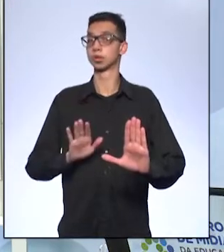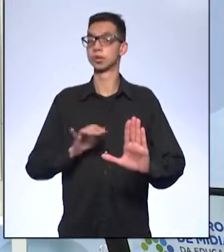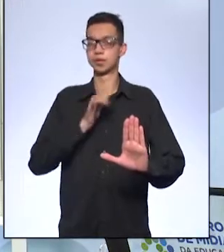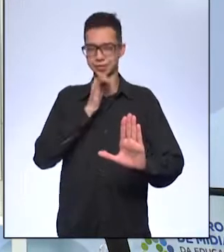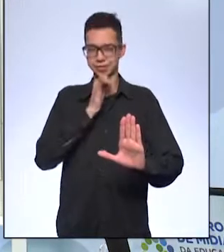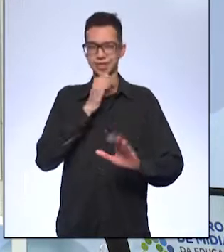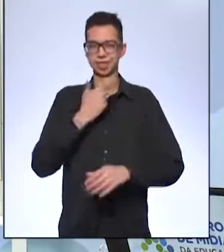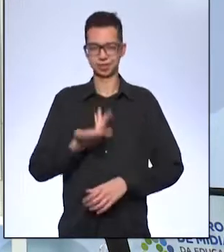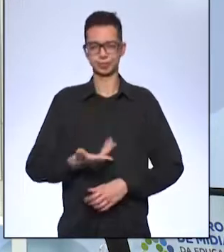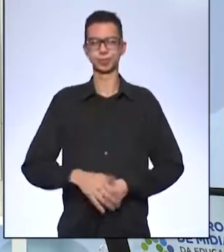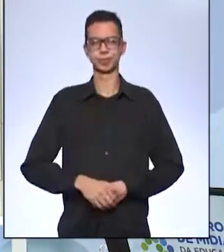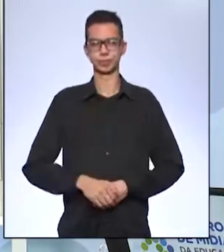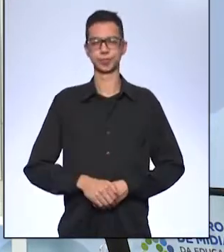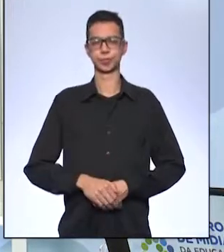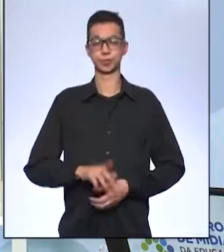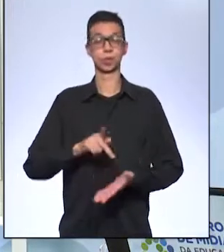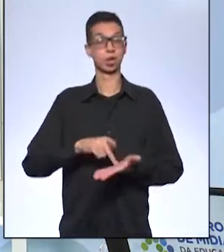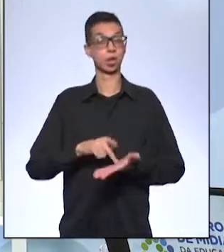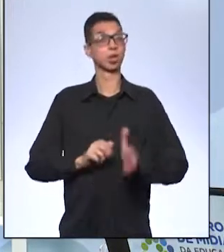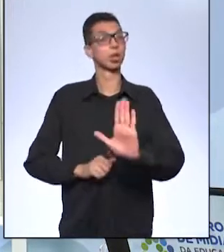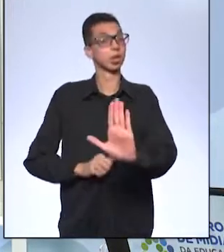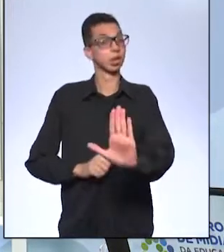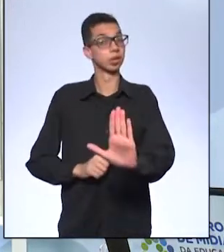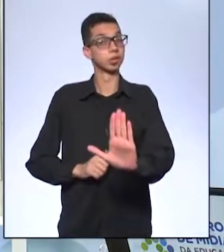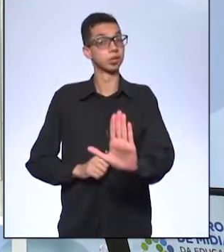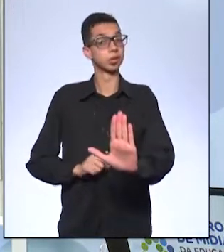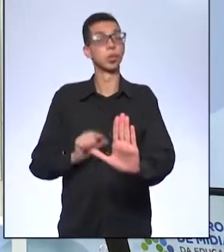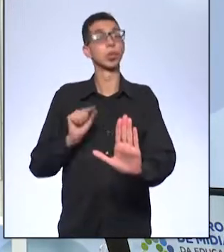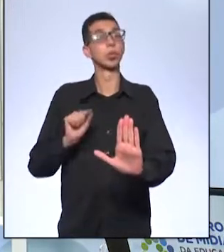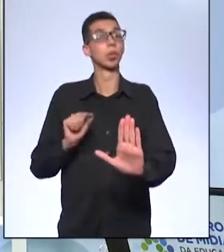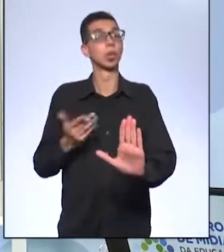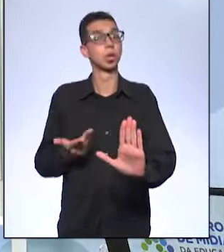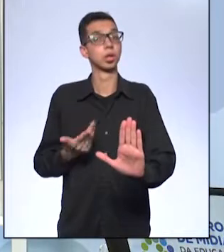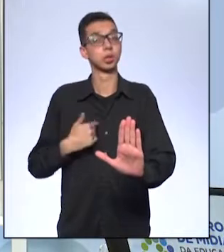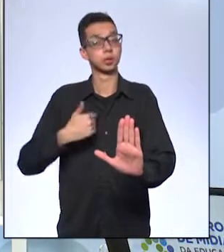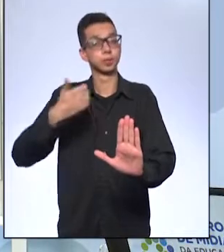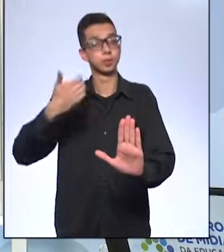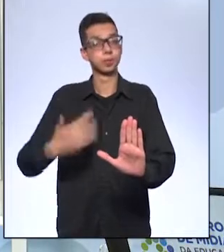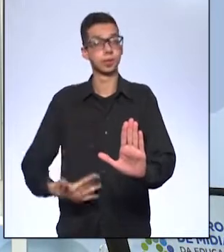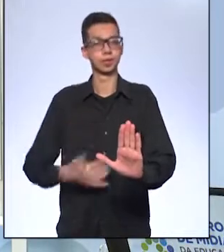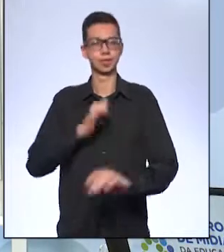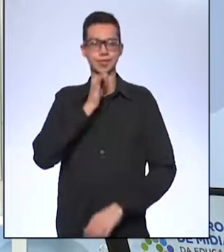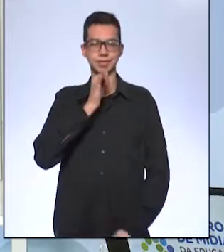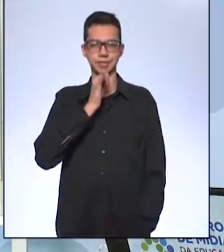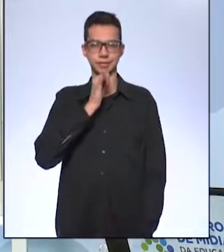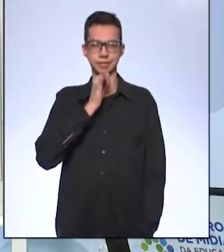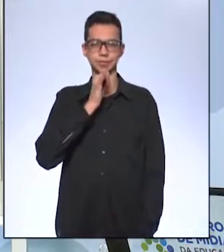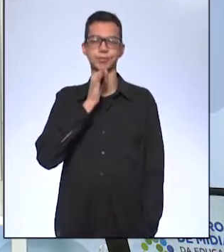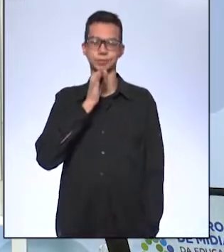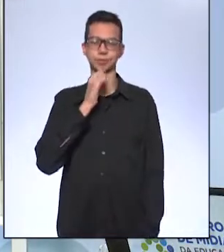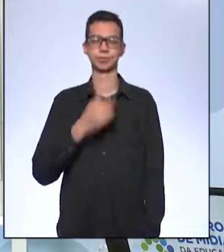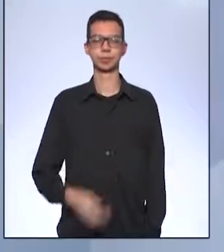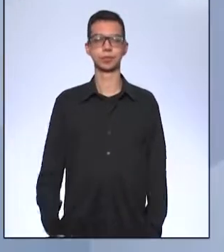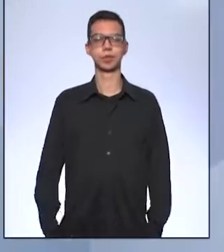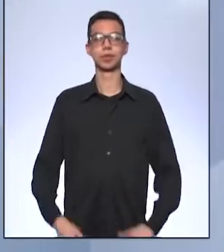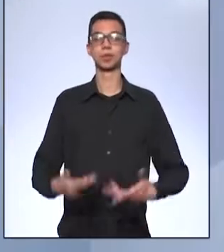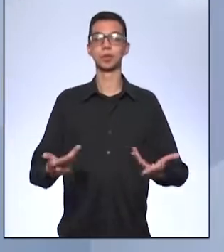actually para dizer, na verdade, o que acontece é outra coisa. Então, actually serve para isso, tá? Então, argumento a gente já falou, que a gente está construindo um